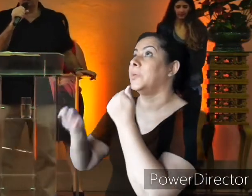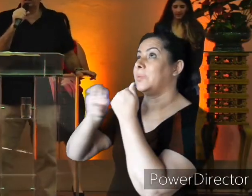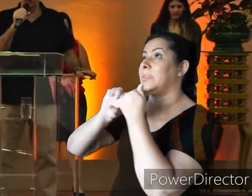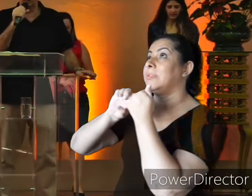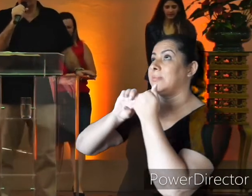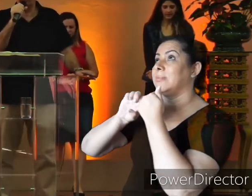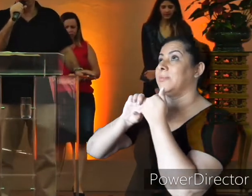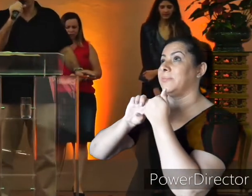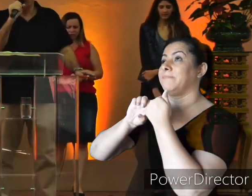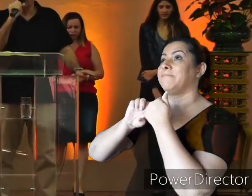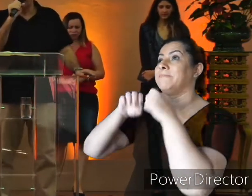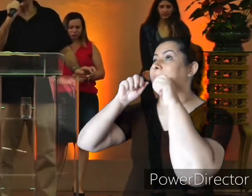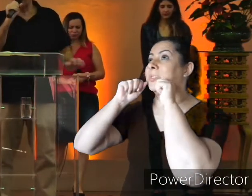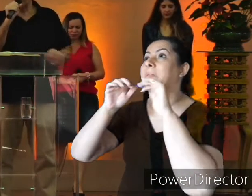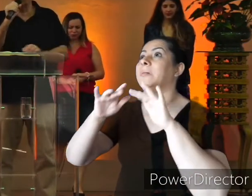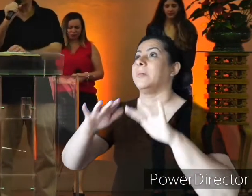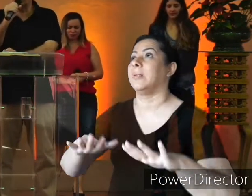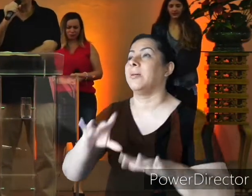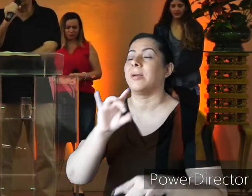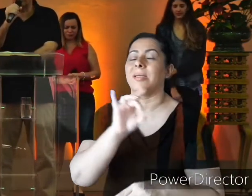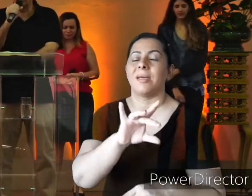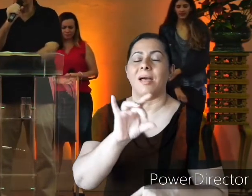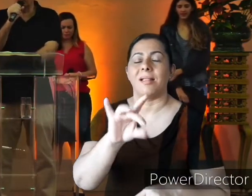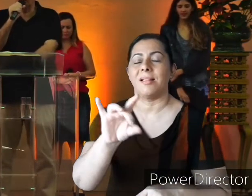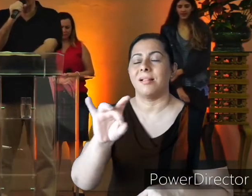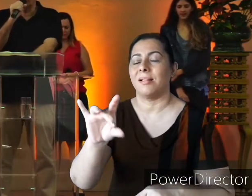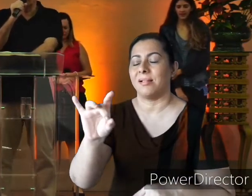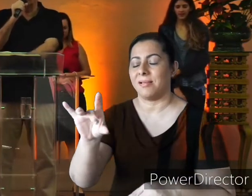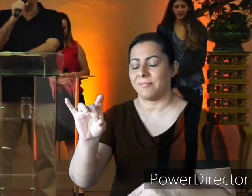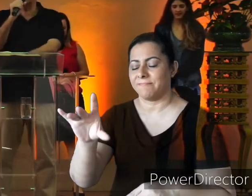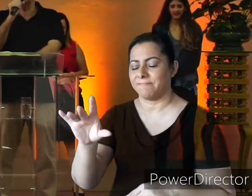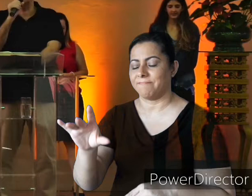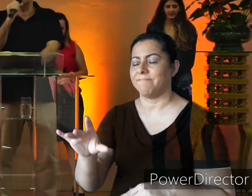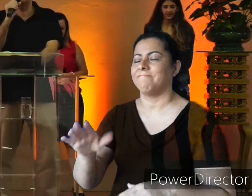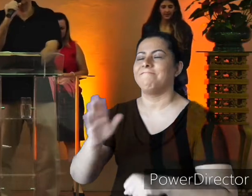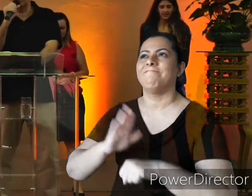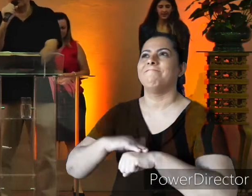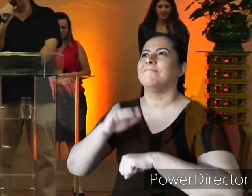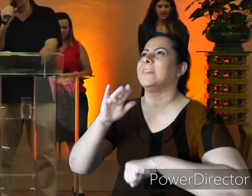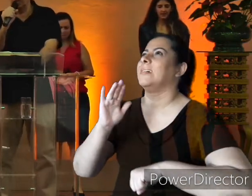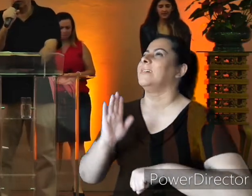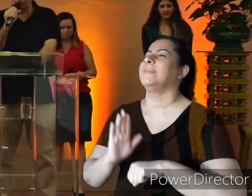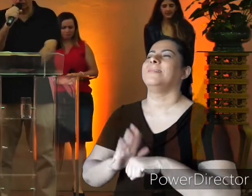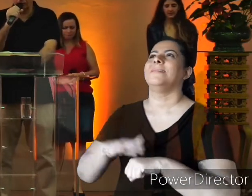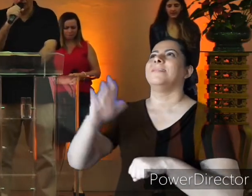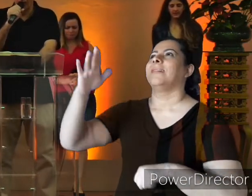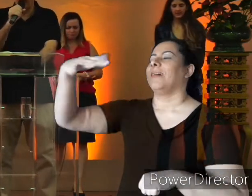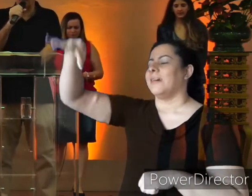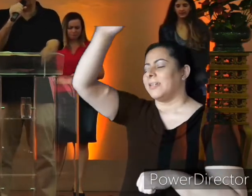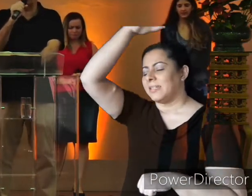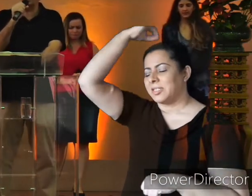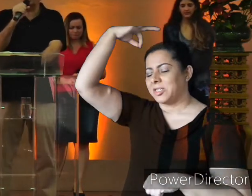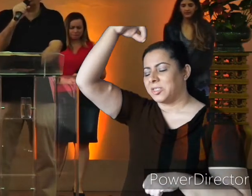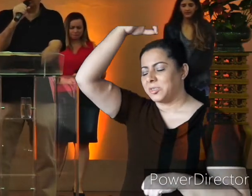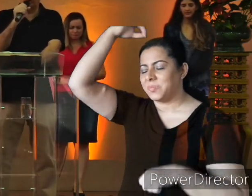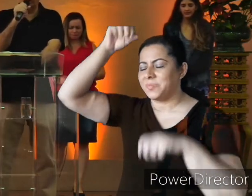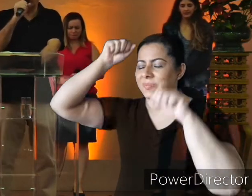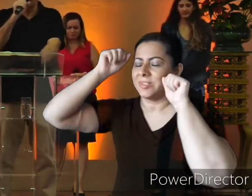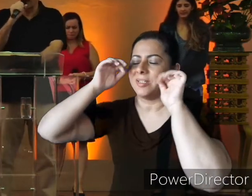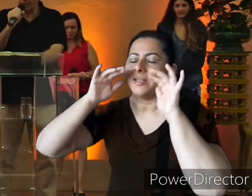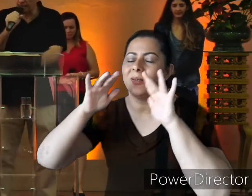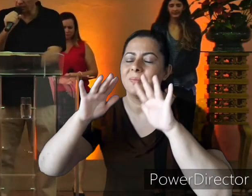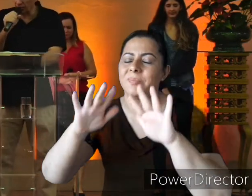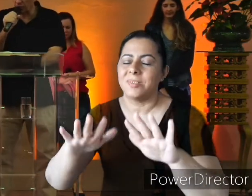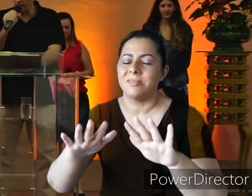teu Espírito. Aqueles que estão frios, desanimados, abatidos,